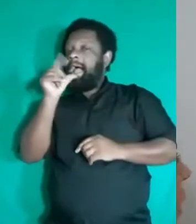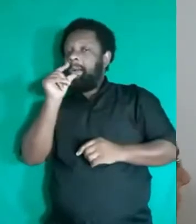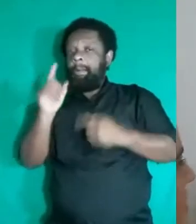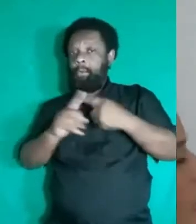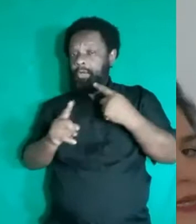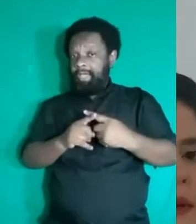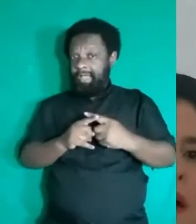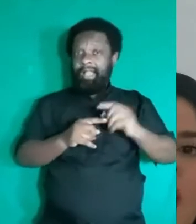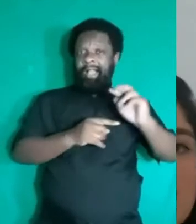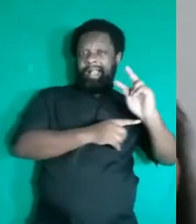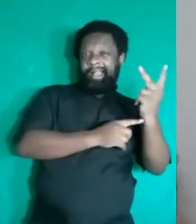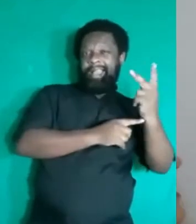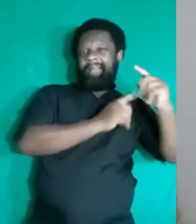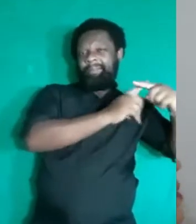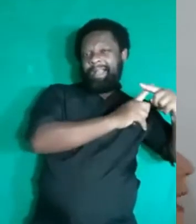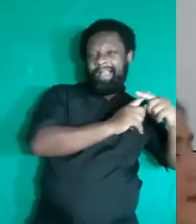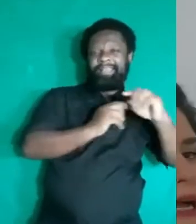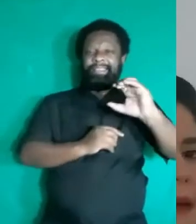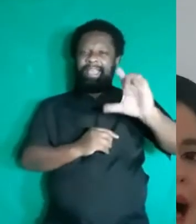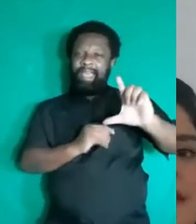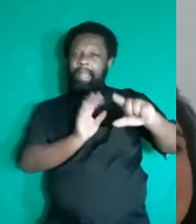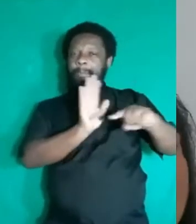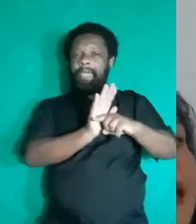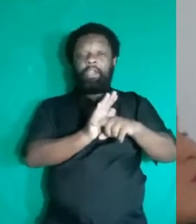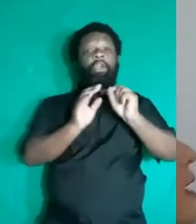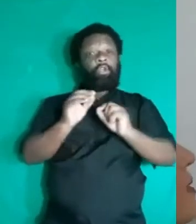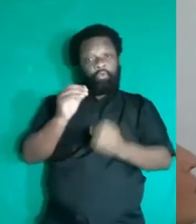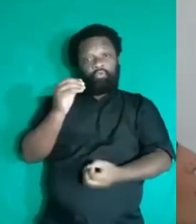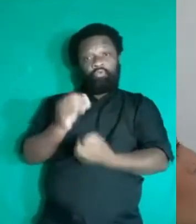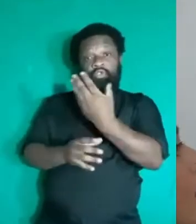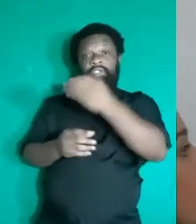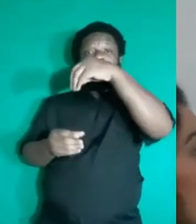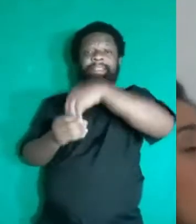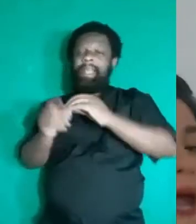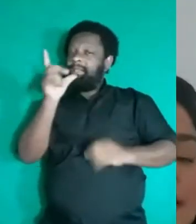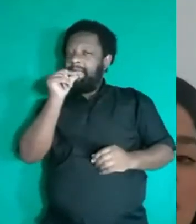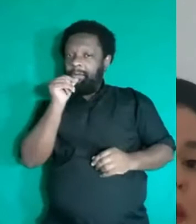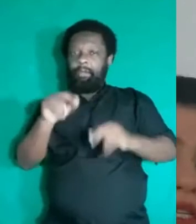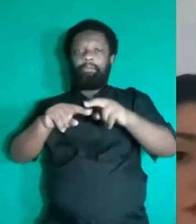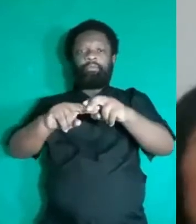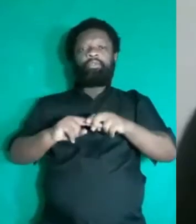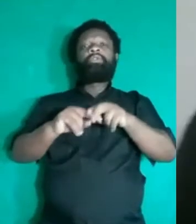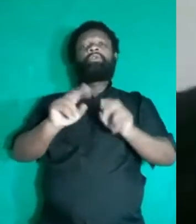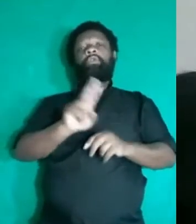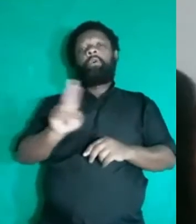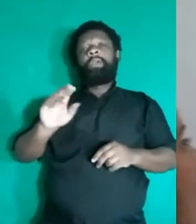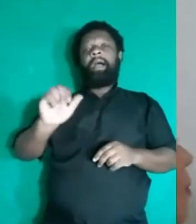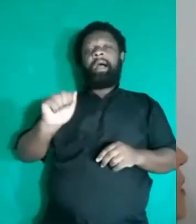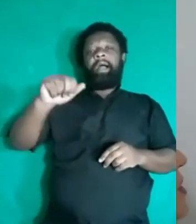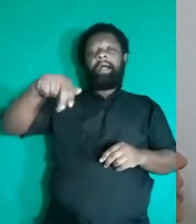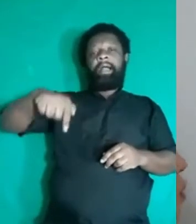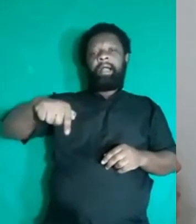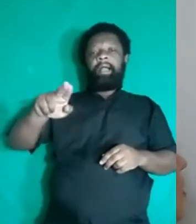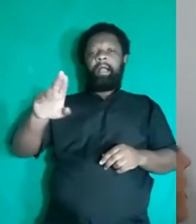Aqui eu coloquei essa indicação aquoso porque essas espécies H+ e Cl-, que é conhecido como cloreto, essas espécies foram formadas em